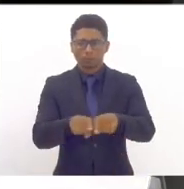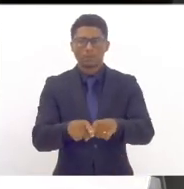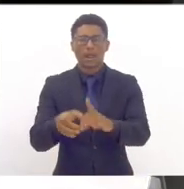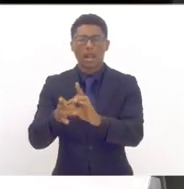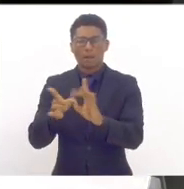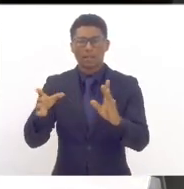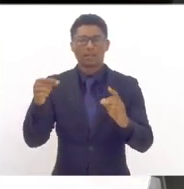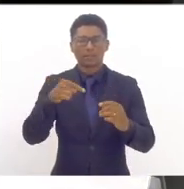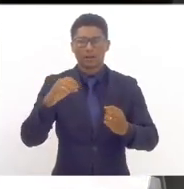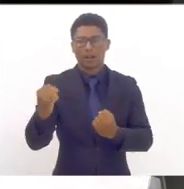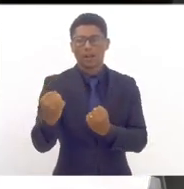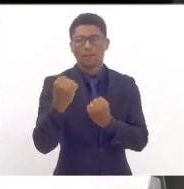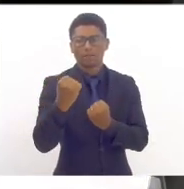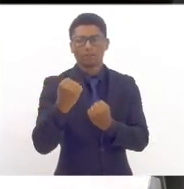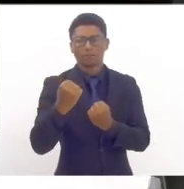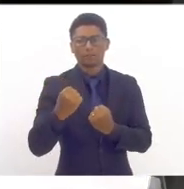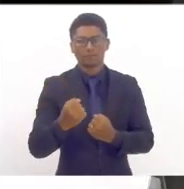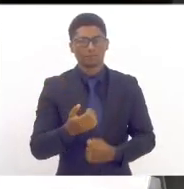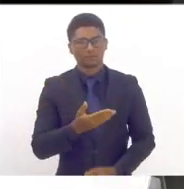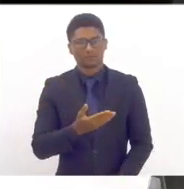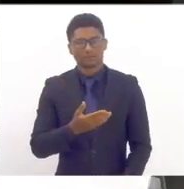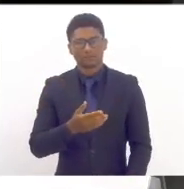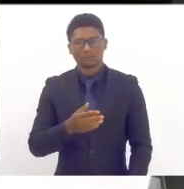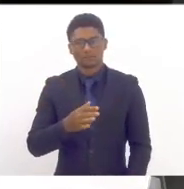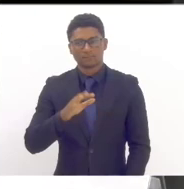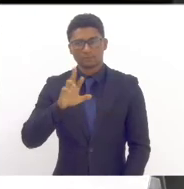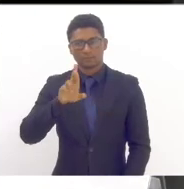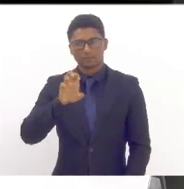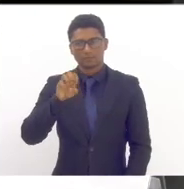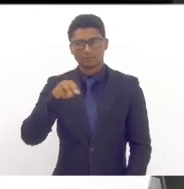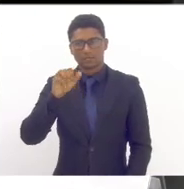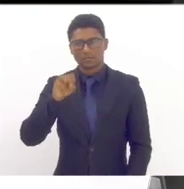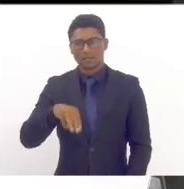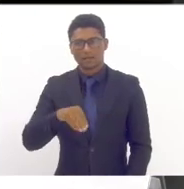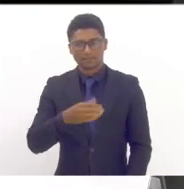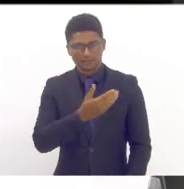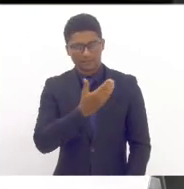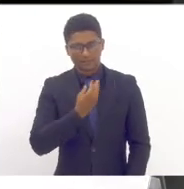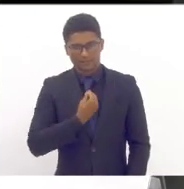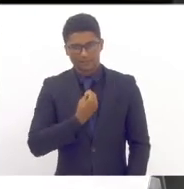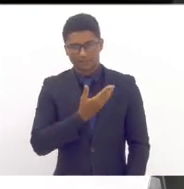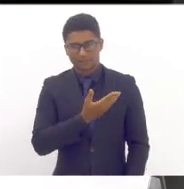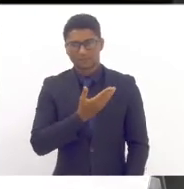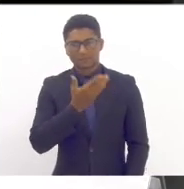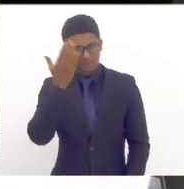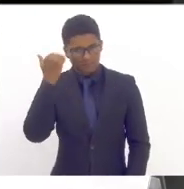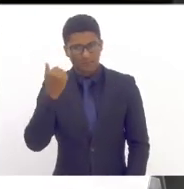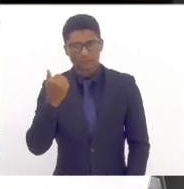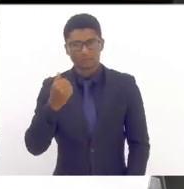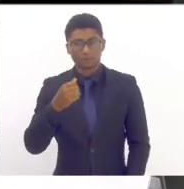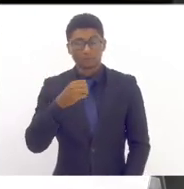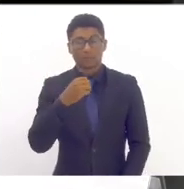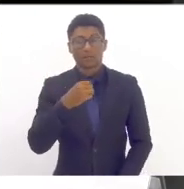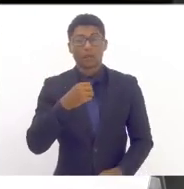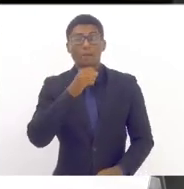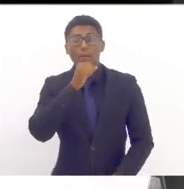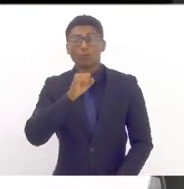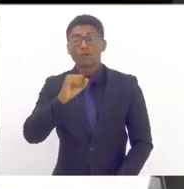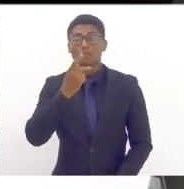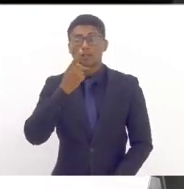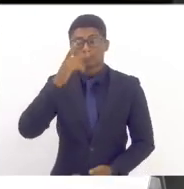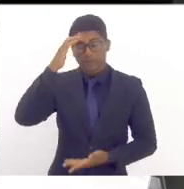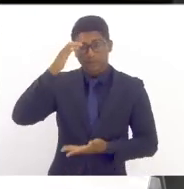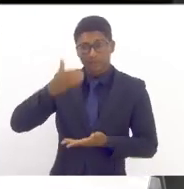liberdades. Aliás, Ferreirinha está aqui para não me deixar mentir. Paulo Freire dizia que a sua tese principal de defesa da